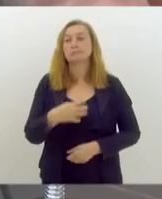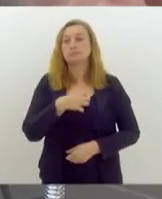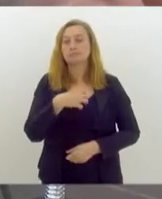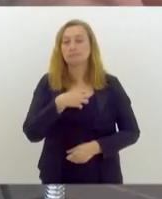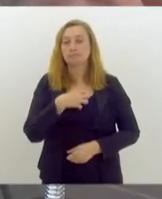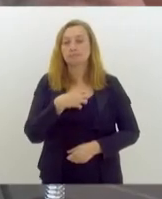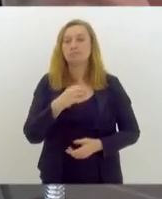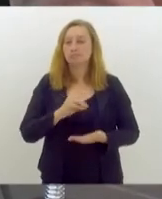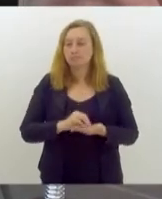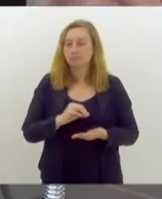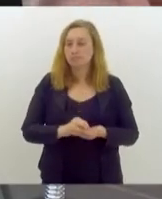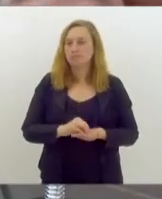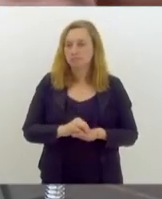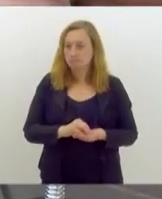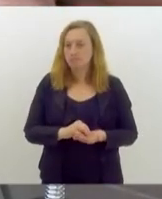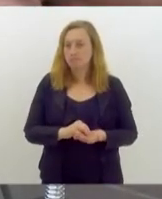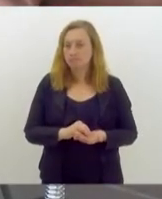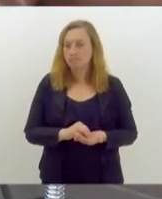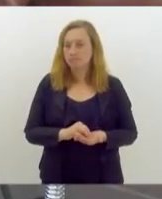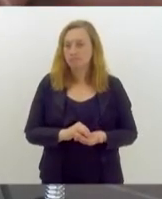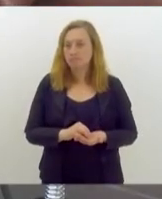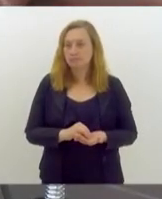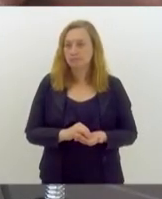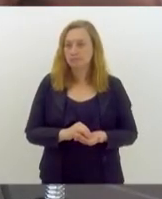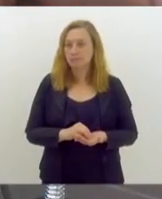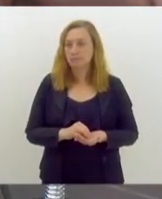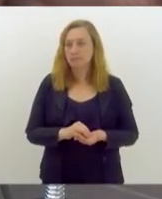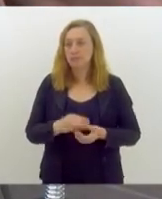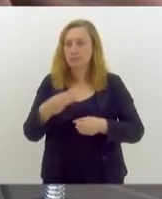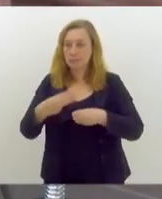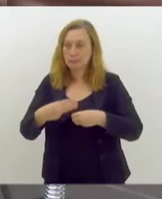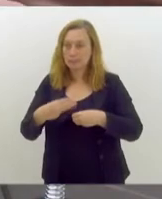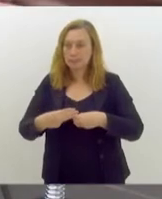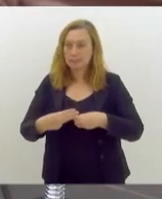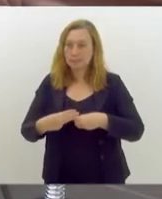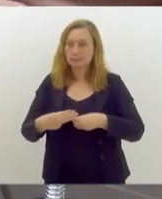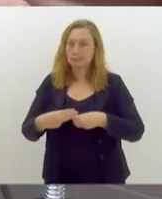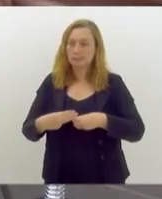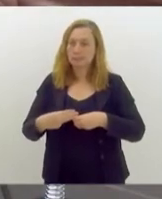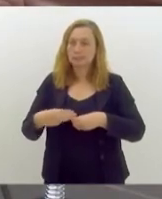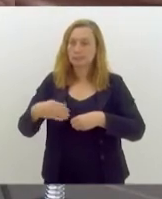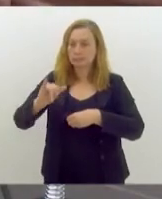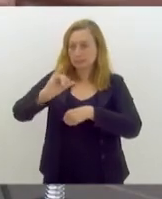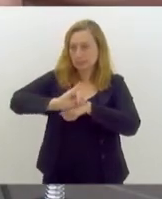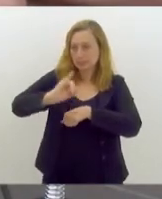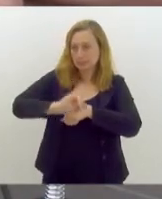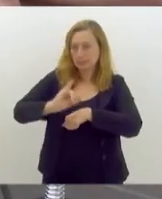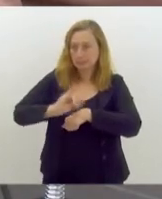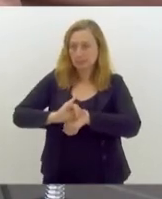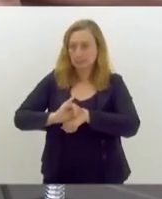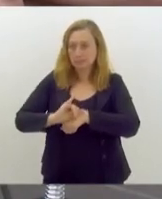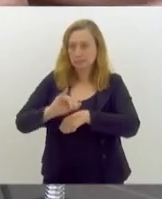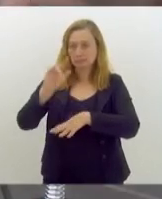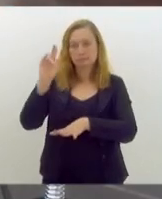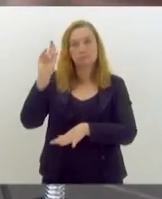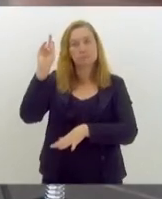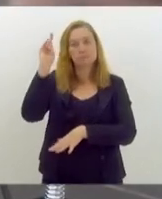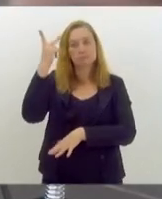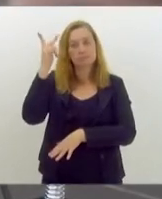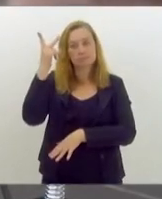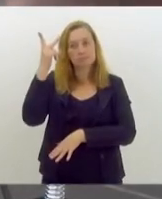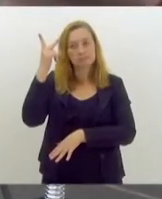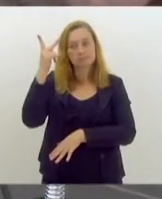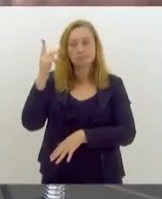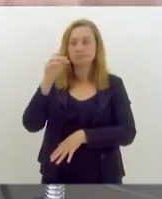ausência disso eu vou pegar o município da capital para fazer uma série Histórica de 88